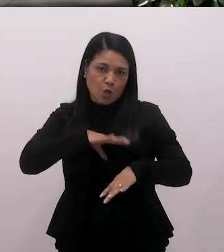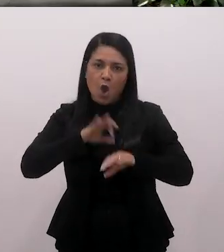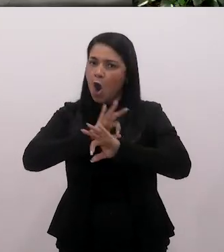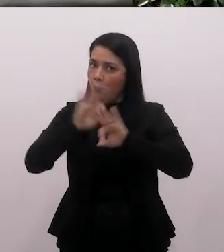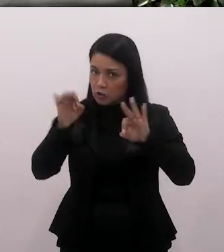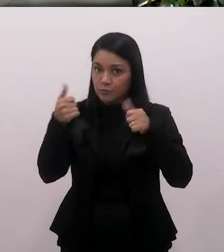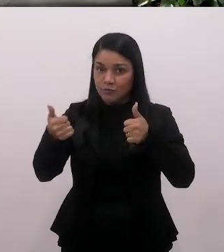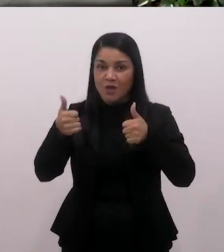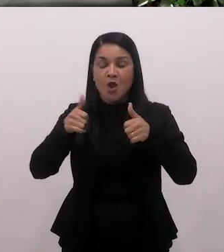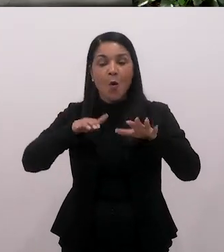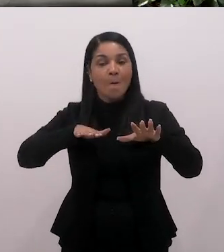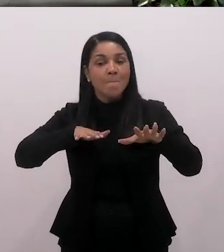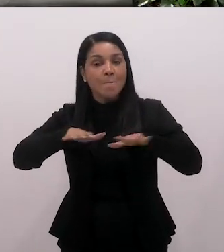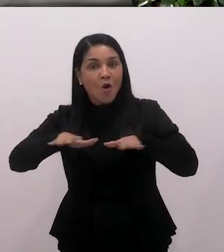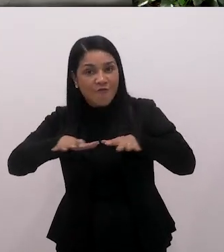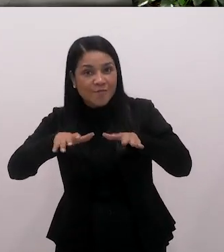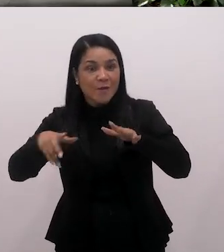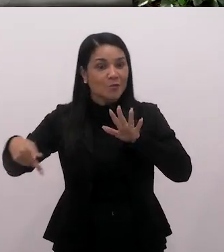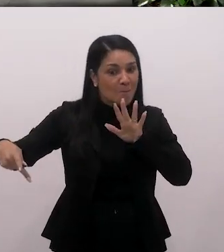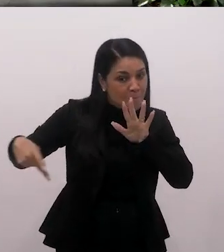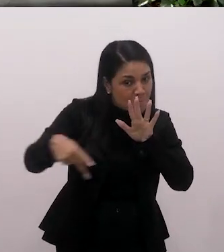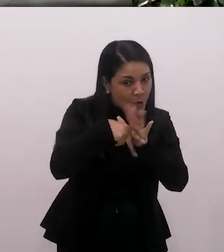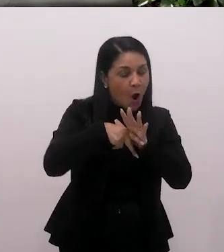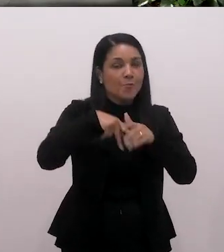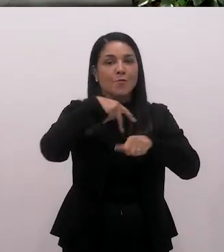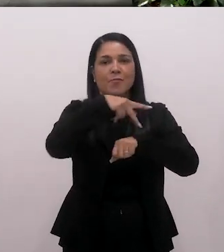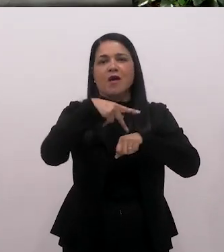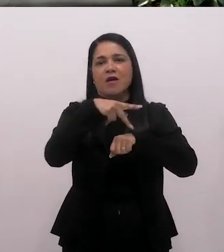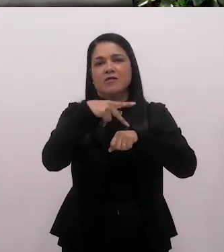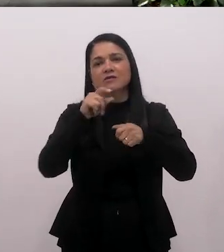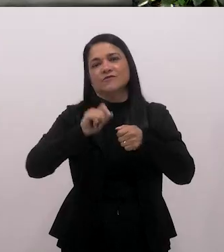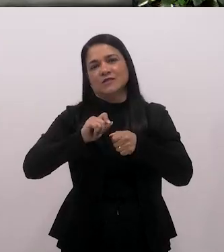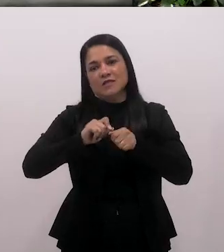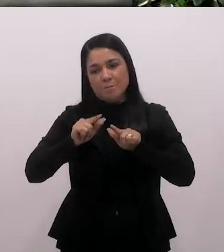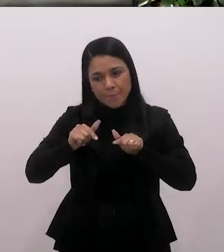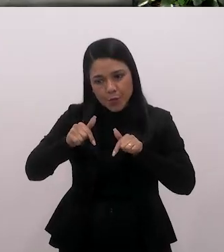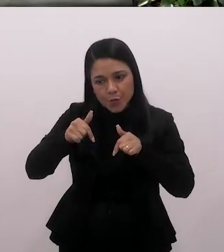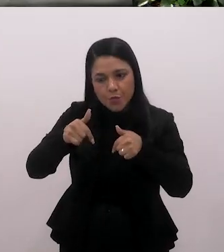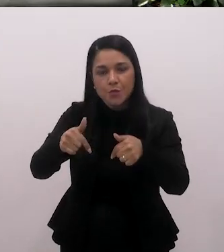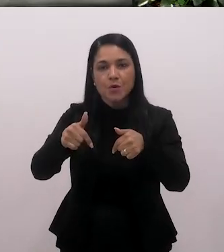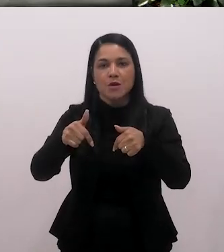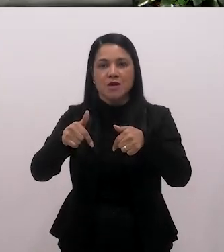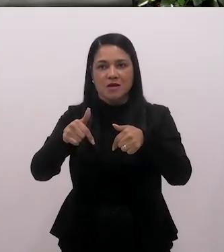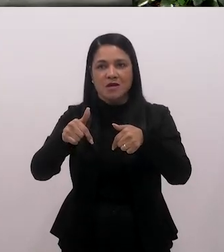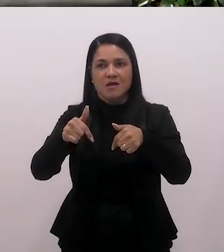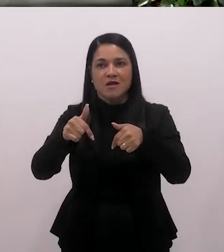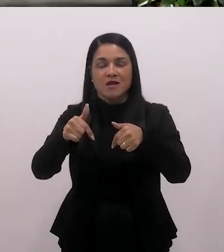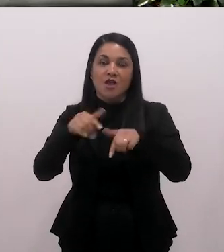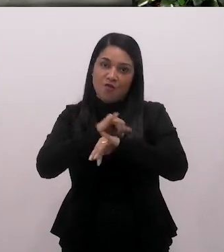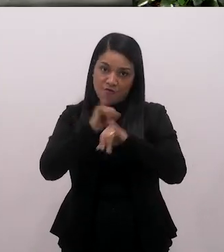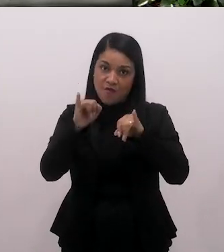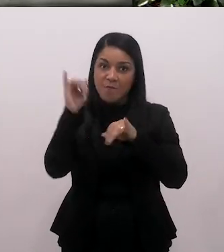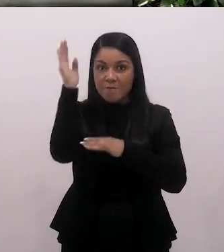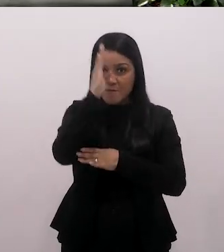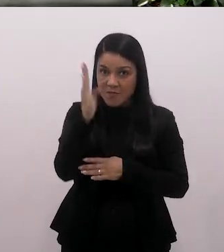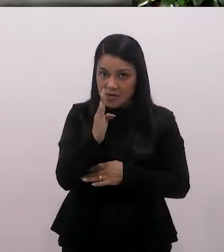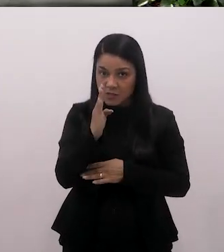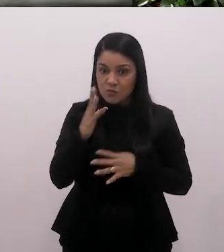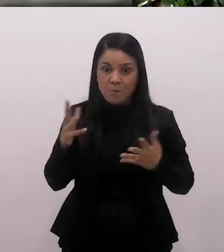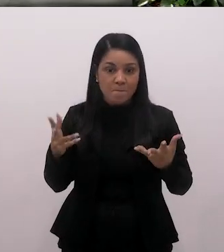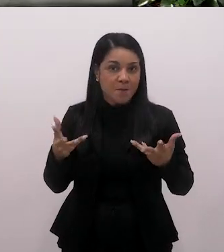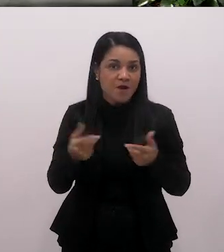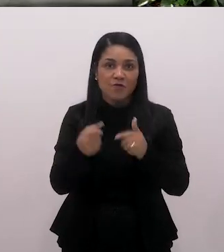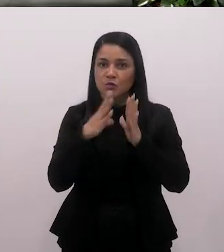um movimento que qualquer país no mundo tem que fazer. É o próprio país que se tem que dar a conhecer. Sim. E daí eu dizia, o Brasil é um